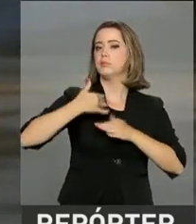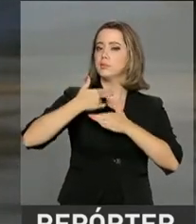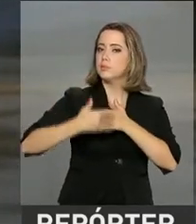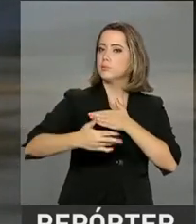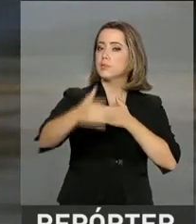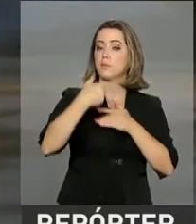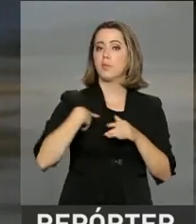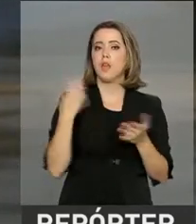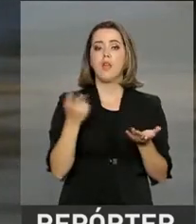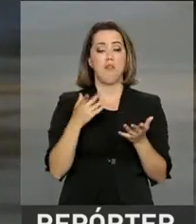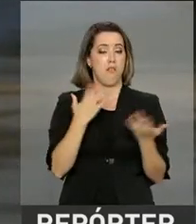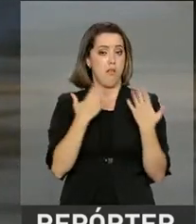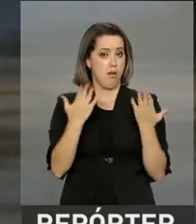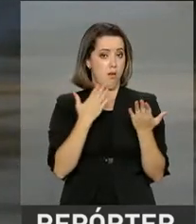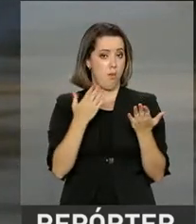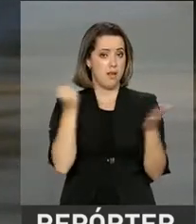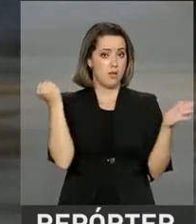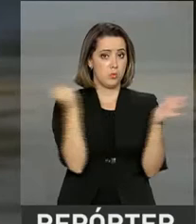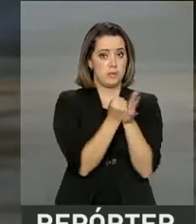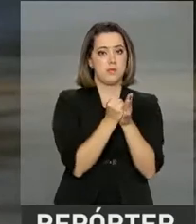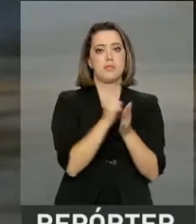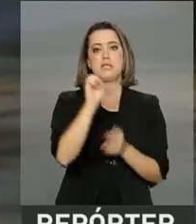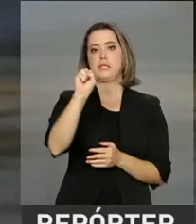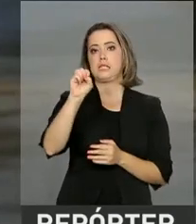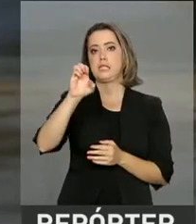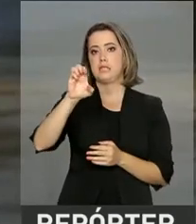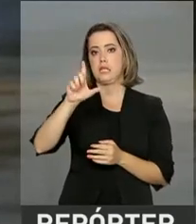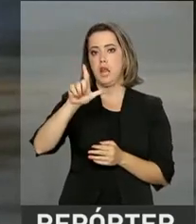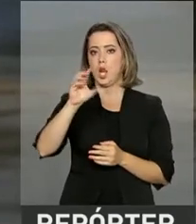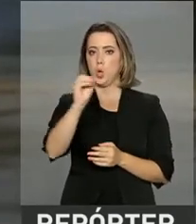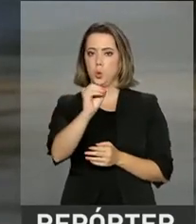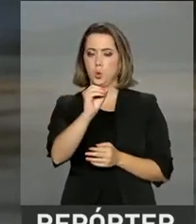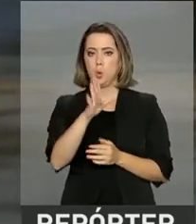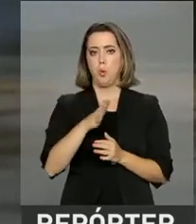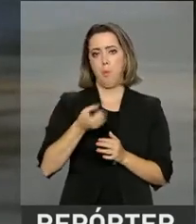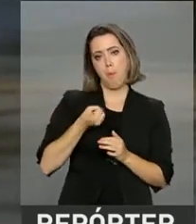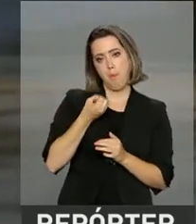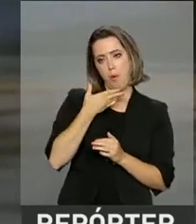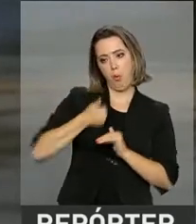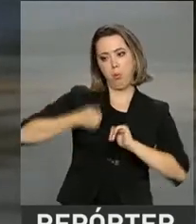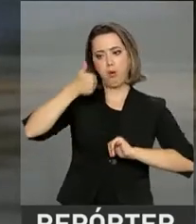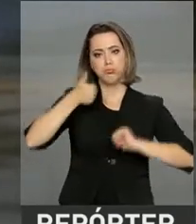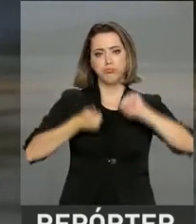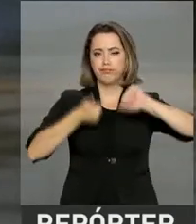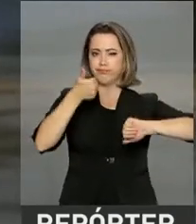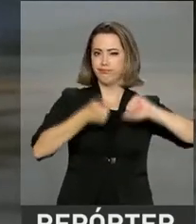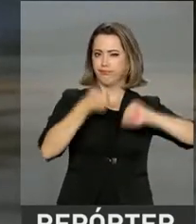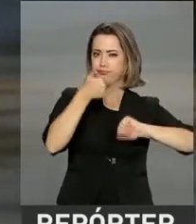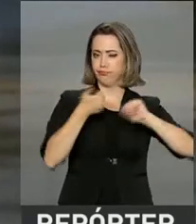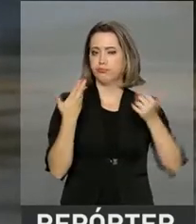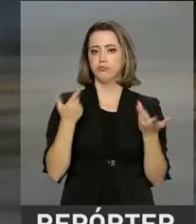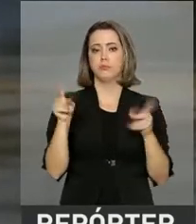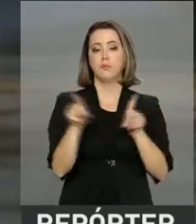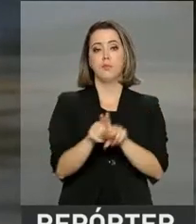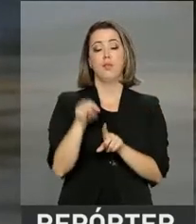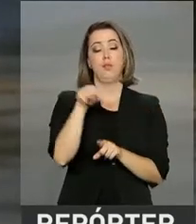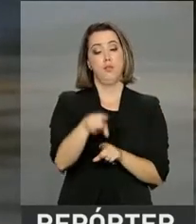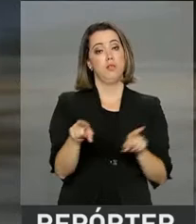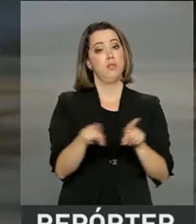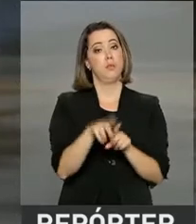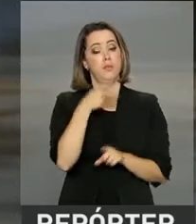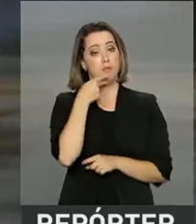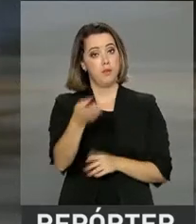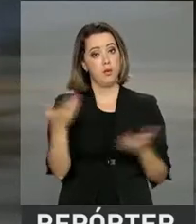países empresas como mais ou menos confiáveis para investidores estrangeiros a moody's afirmou ainda que a